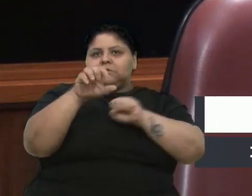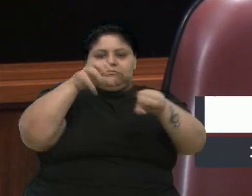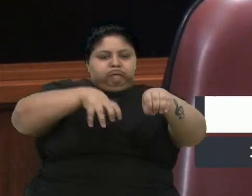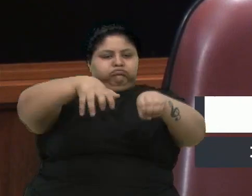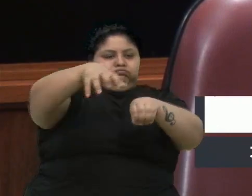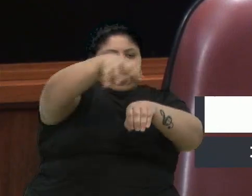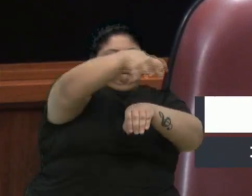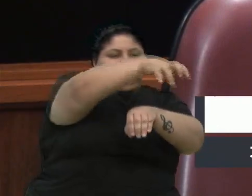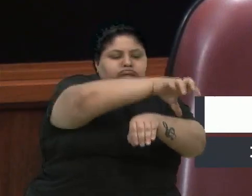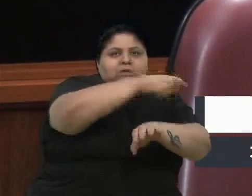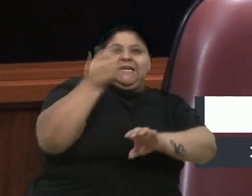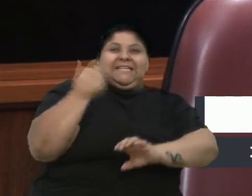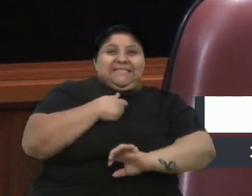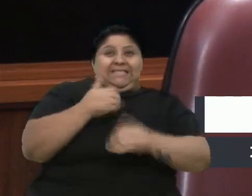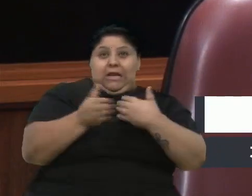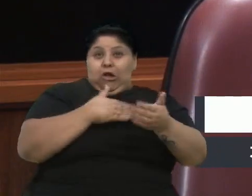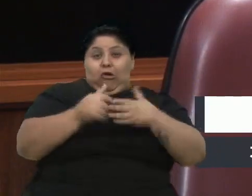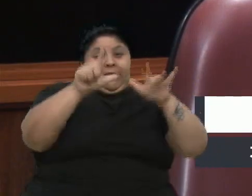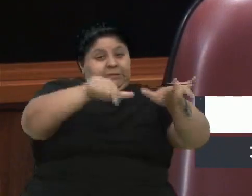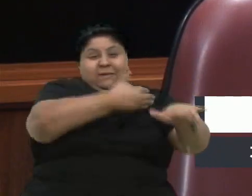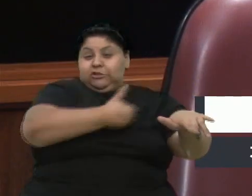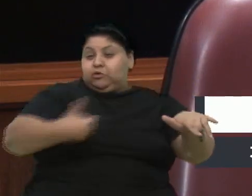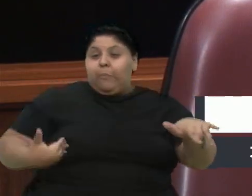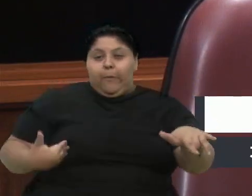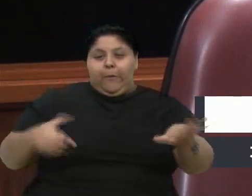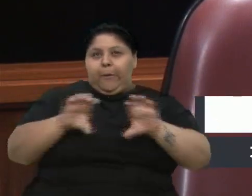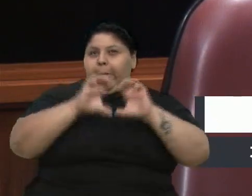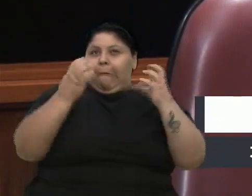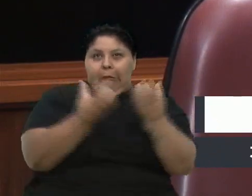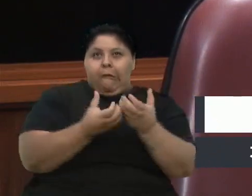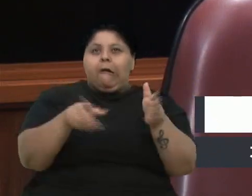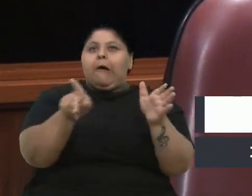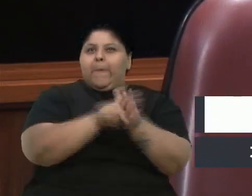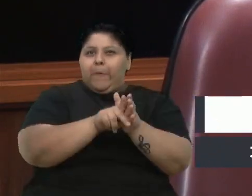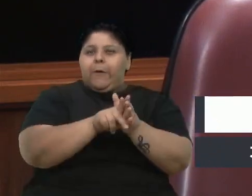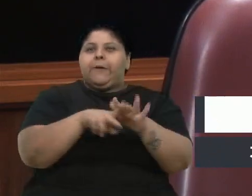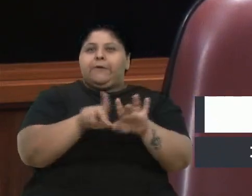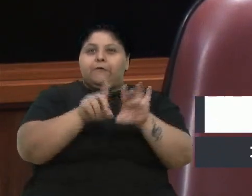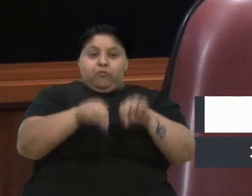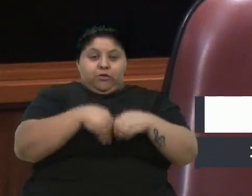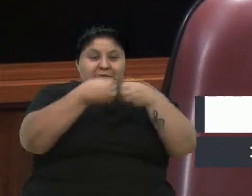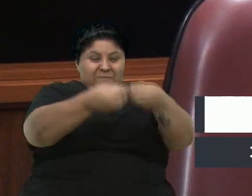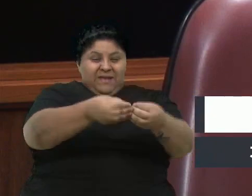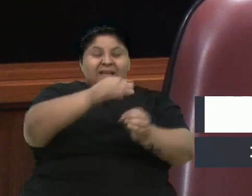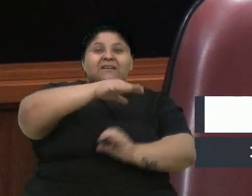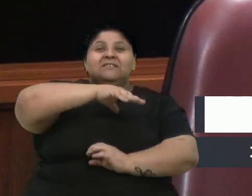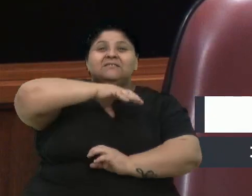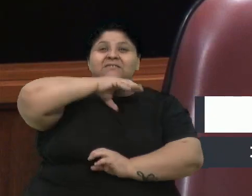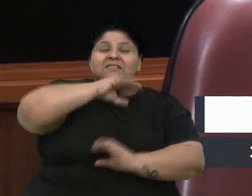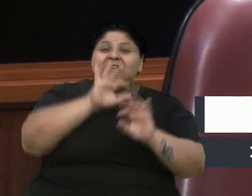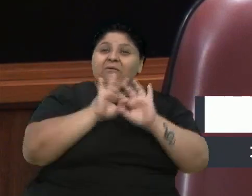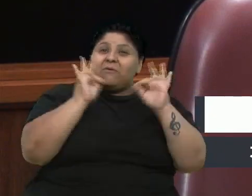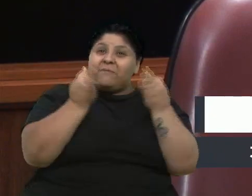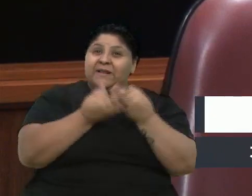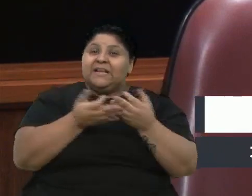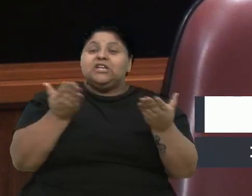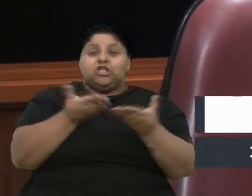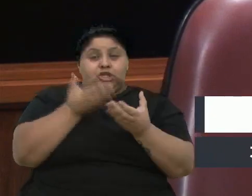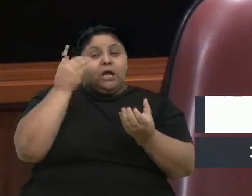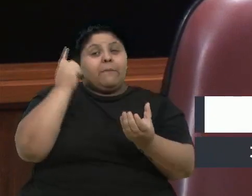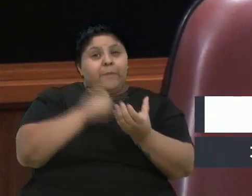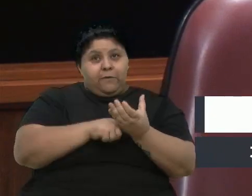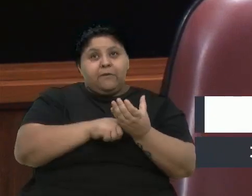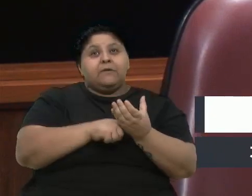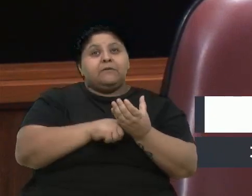espaço público para a comunidade. A própria doação do terreno, a família já concordou, embora fosse para